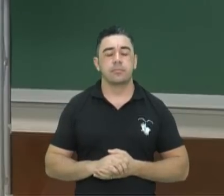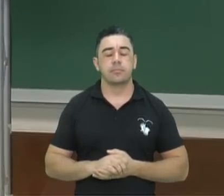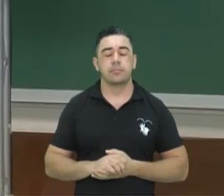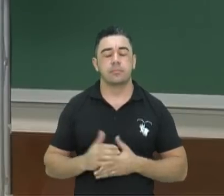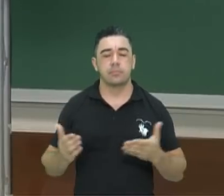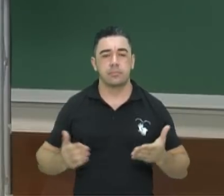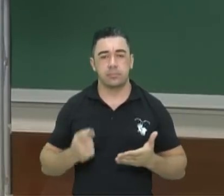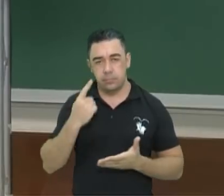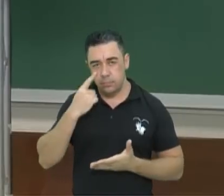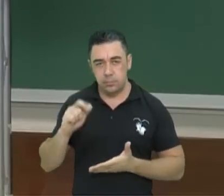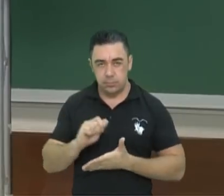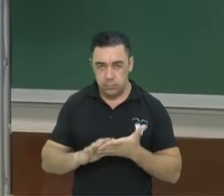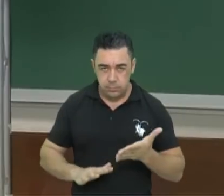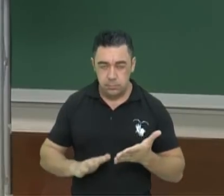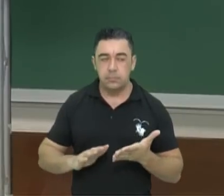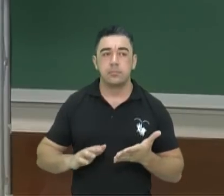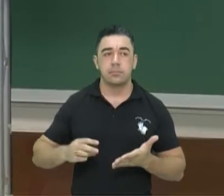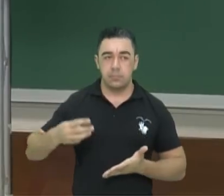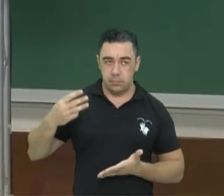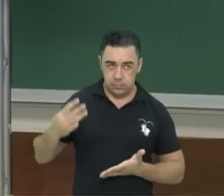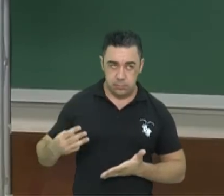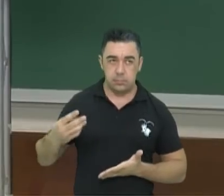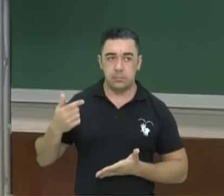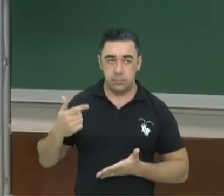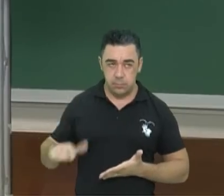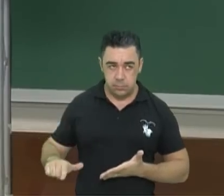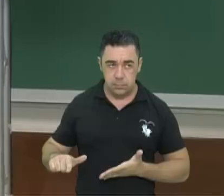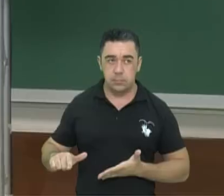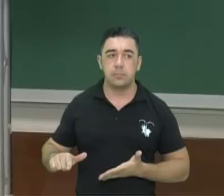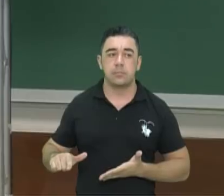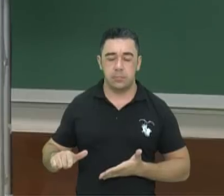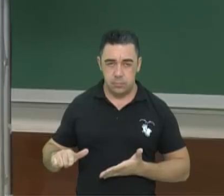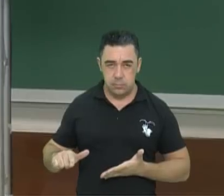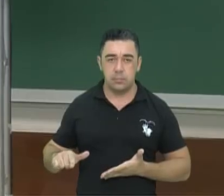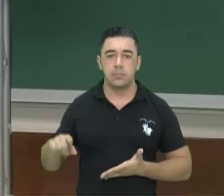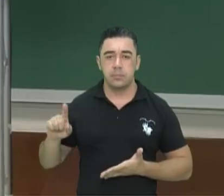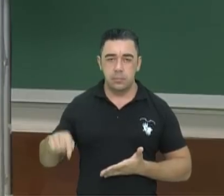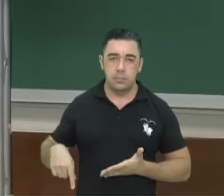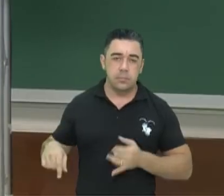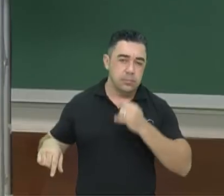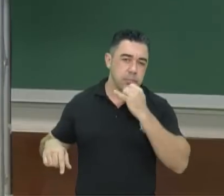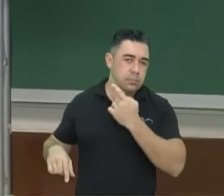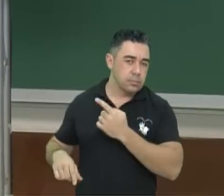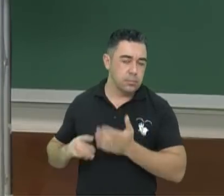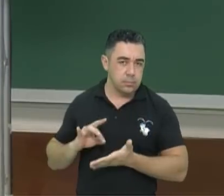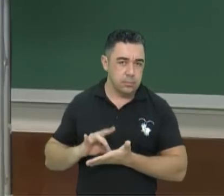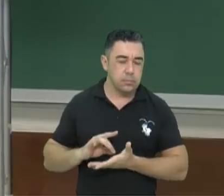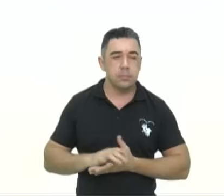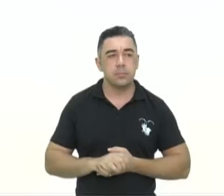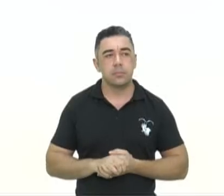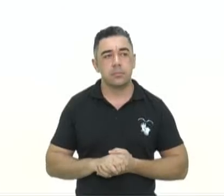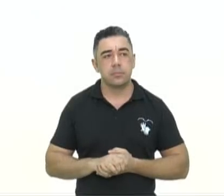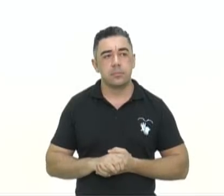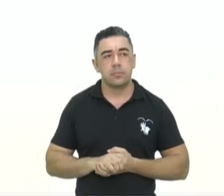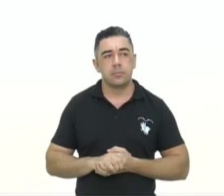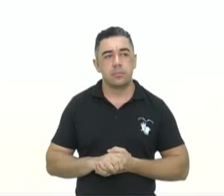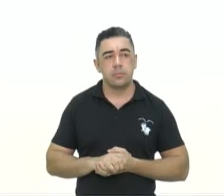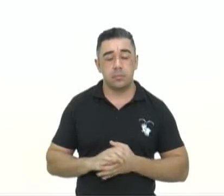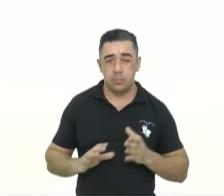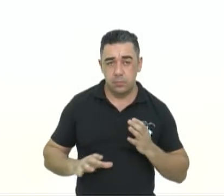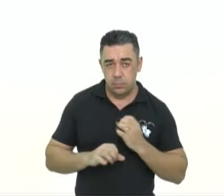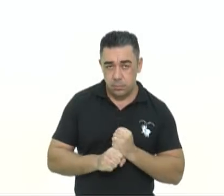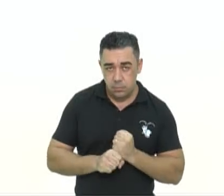Então, vamos lá para mais um também, com uma situação real, né? Então, veja lá,